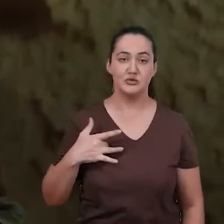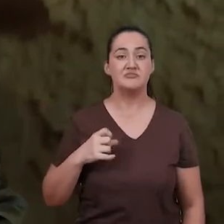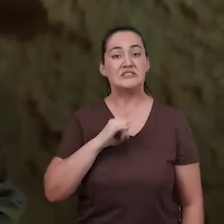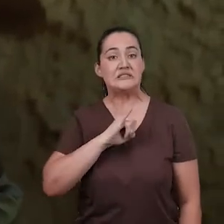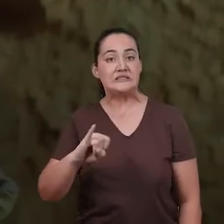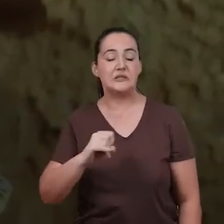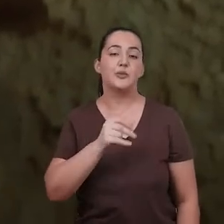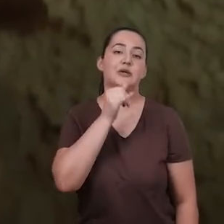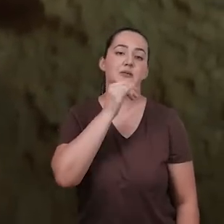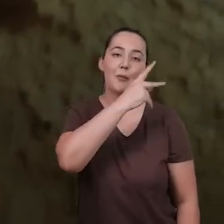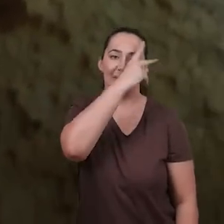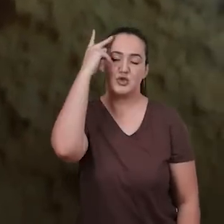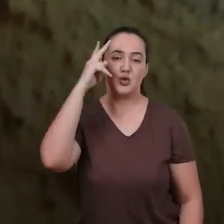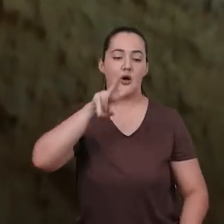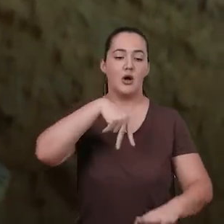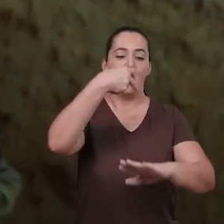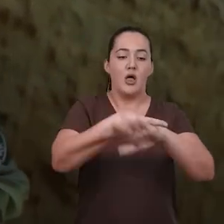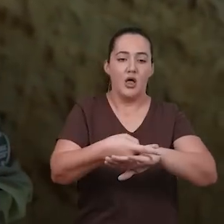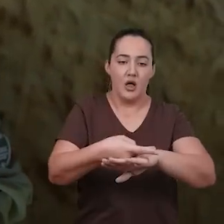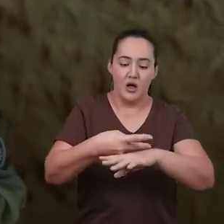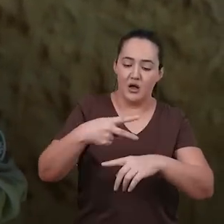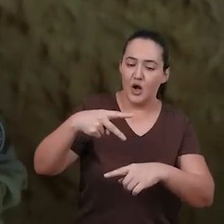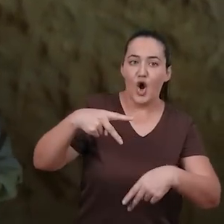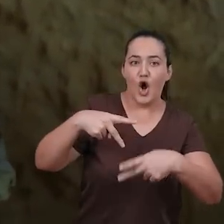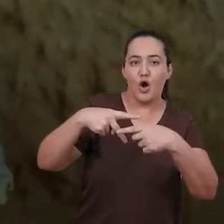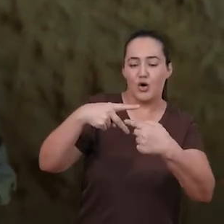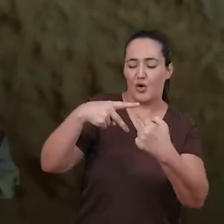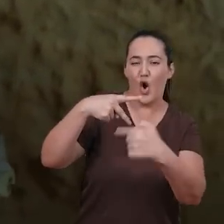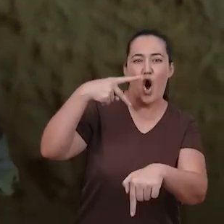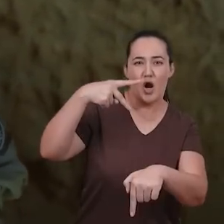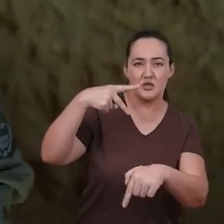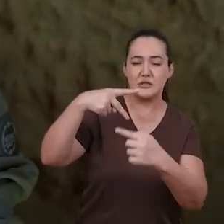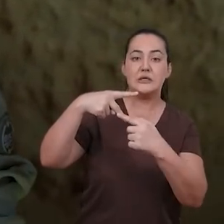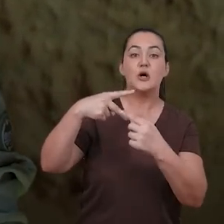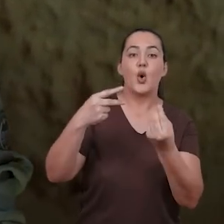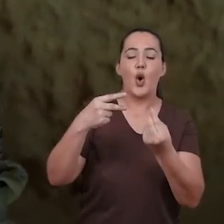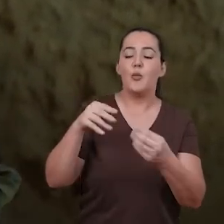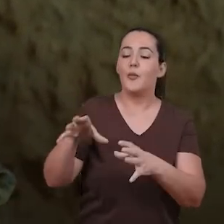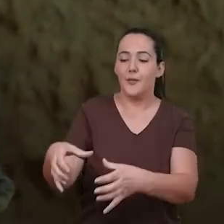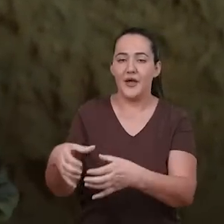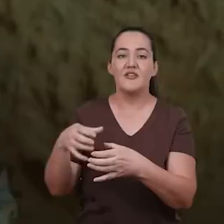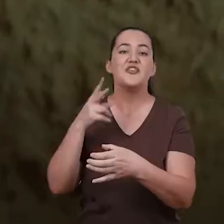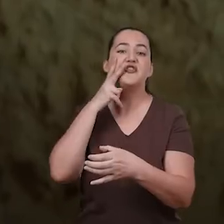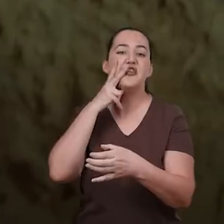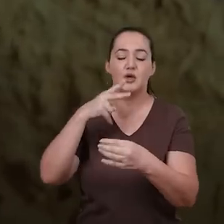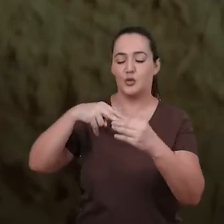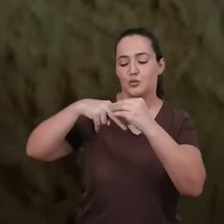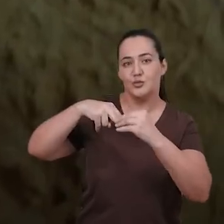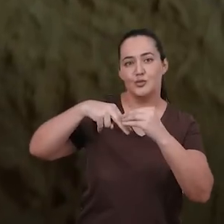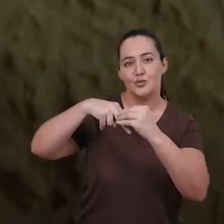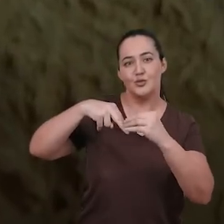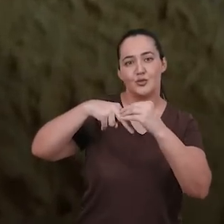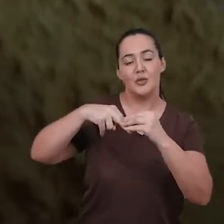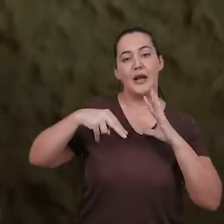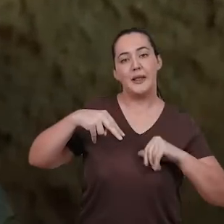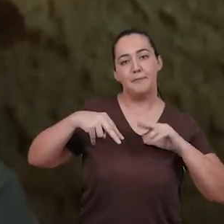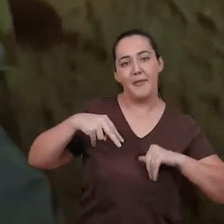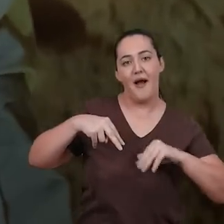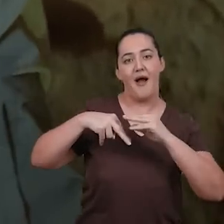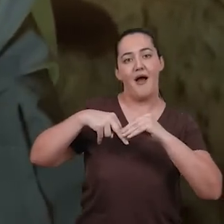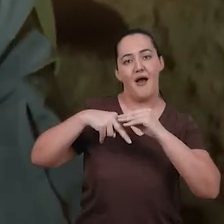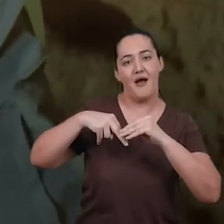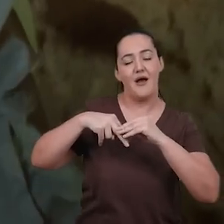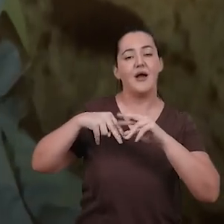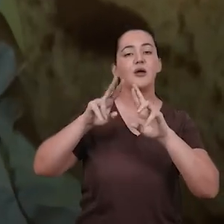que, se alguém se acidentasse, precisasse suturar uma ferida, o vinho também ajudava a limpar o local,